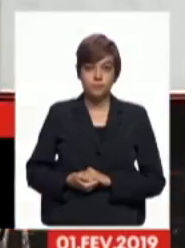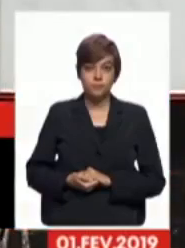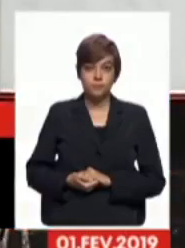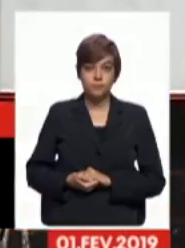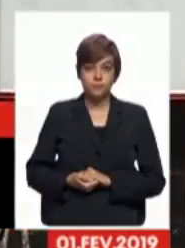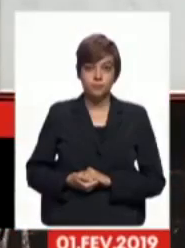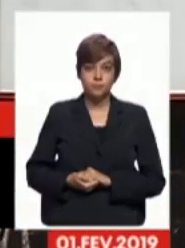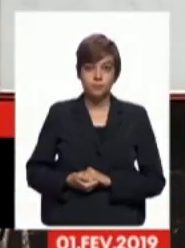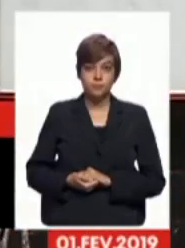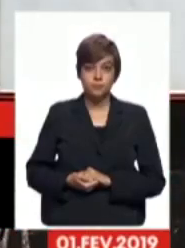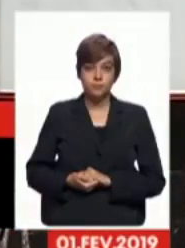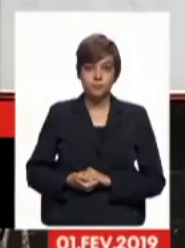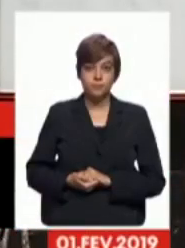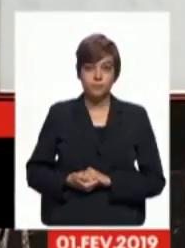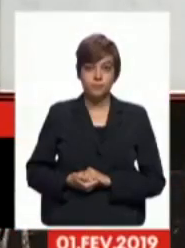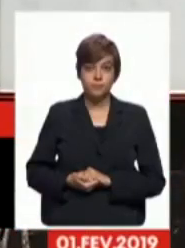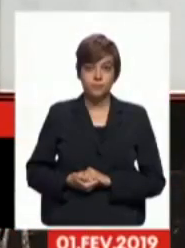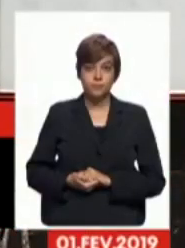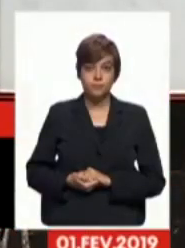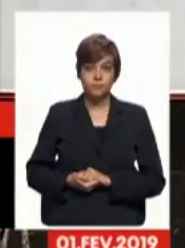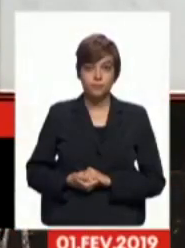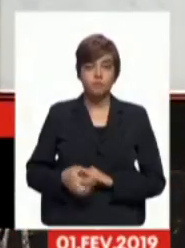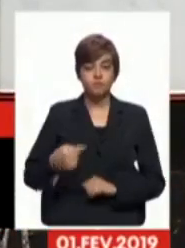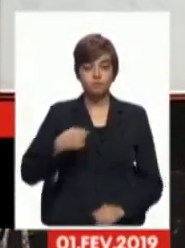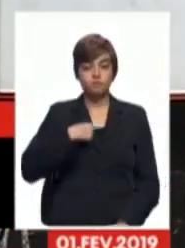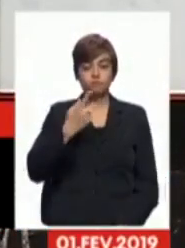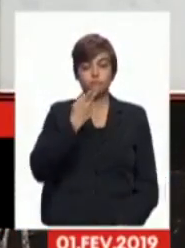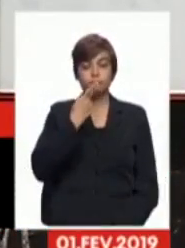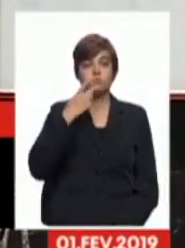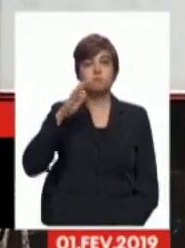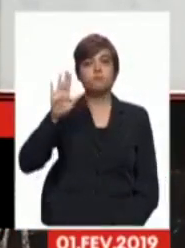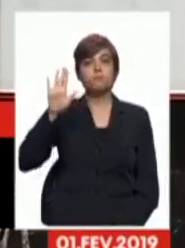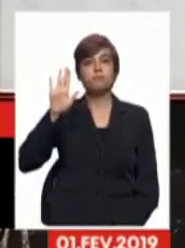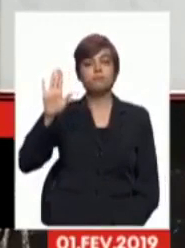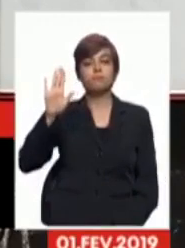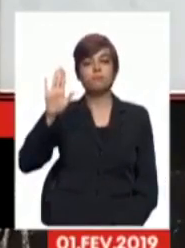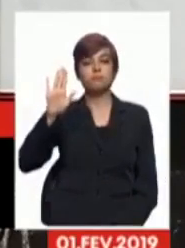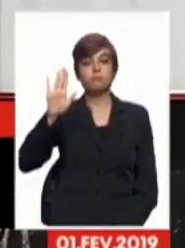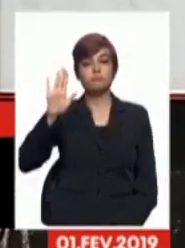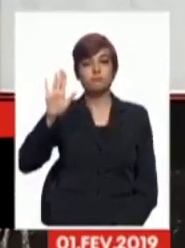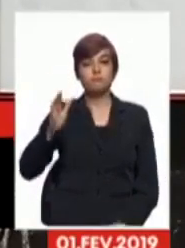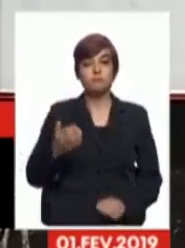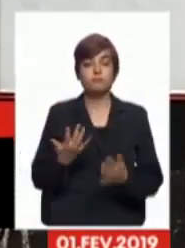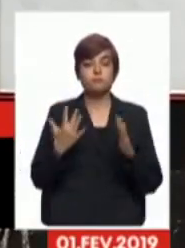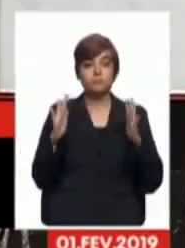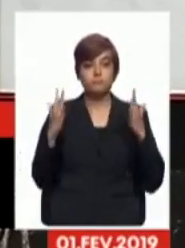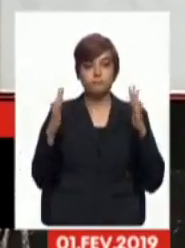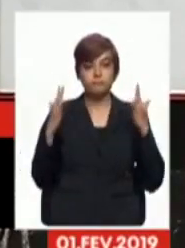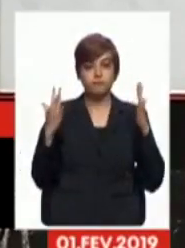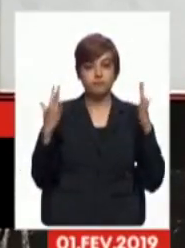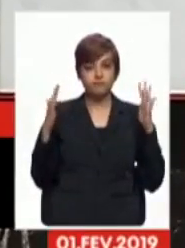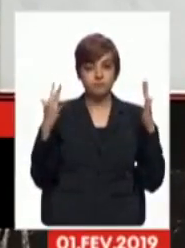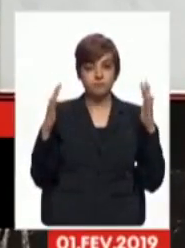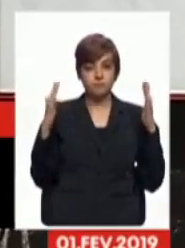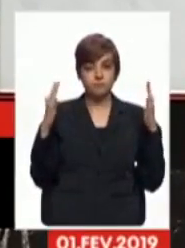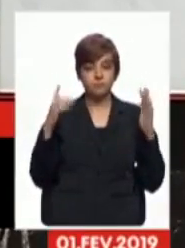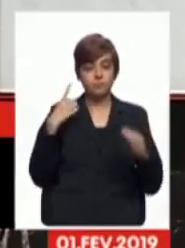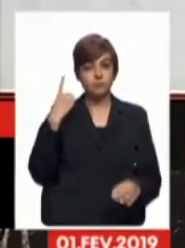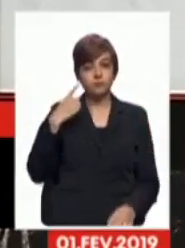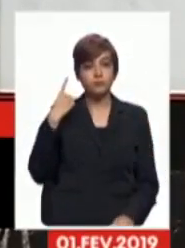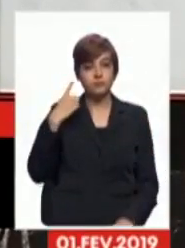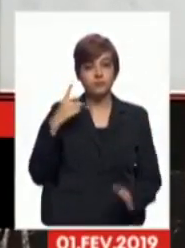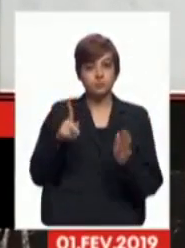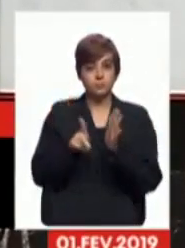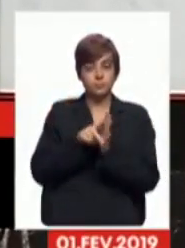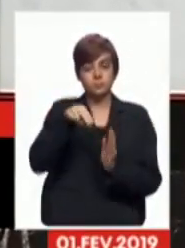Assim o prometo. O deputado Guilherme da Cunha é do Partido Novo,